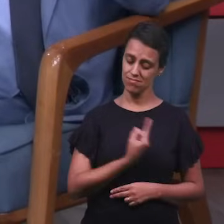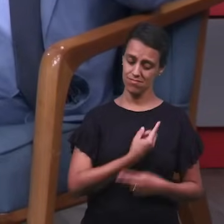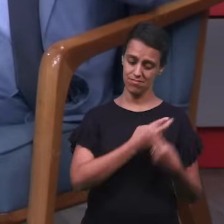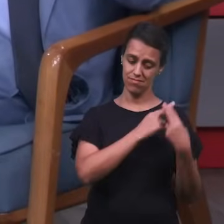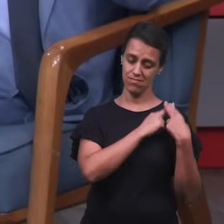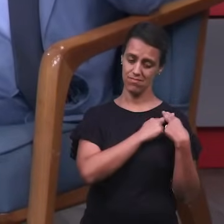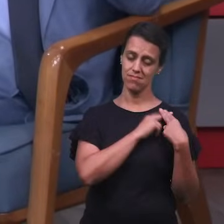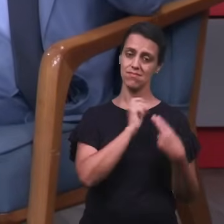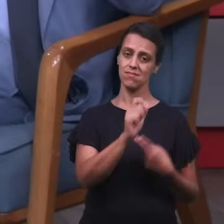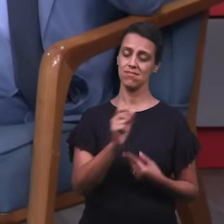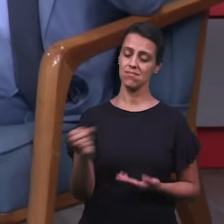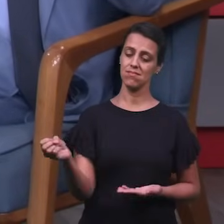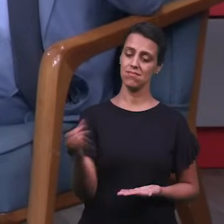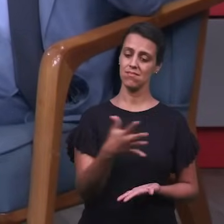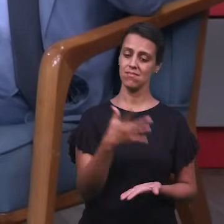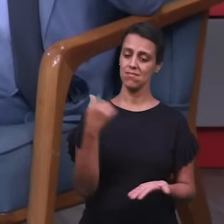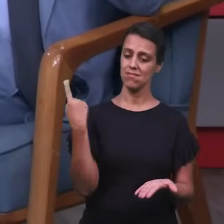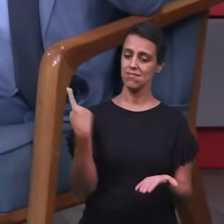pacto, pão, corpo